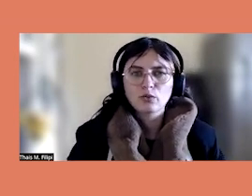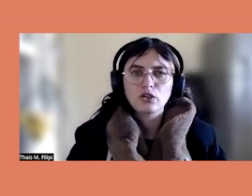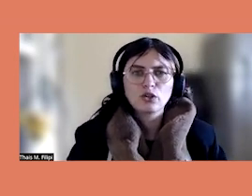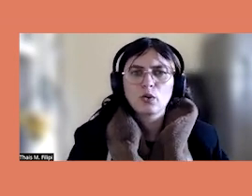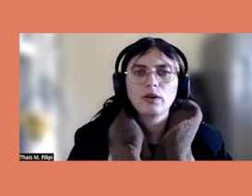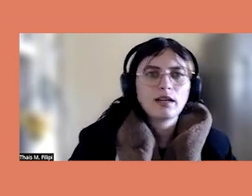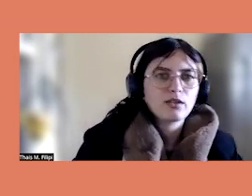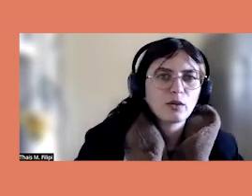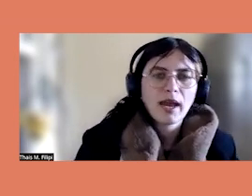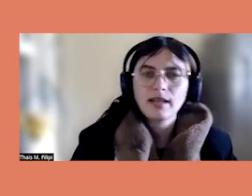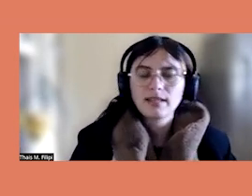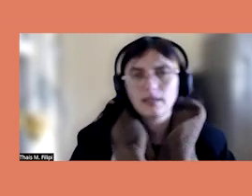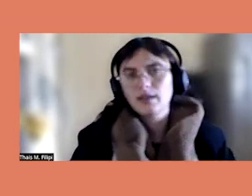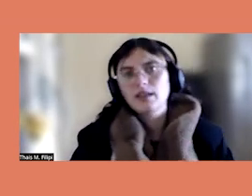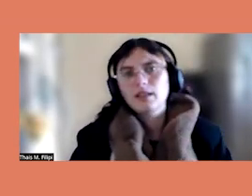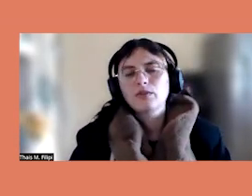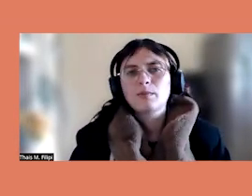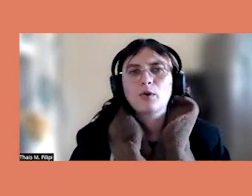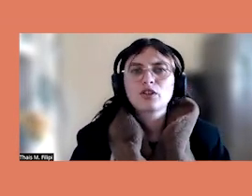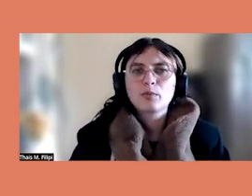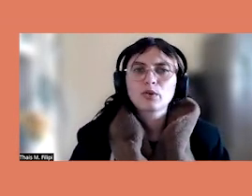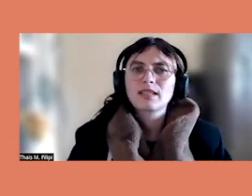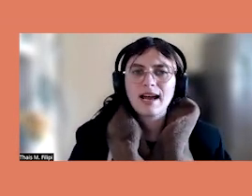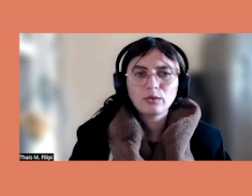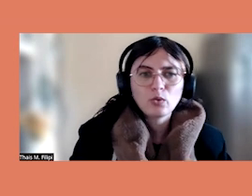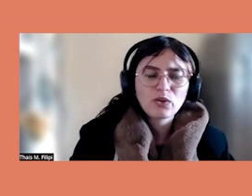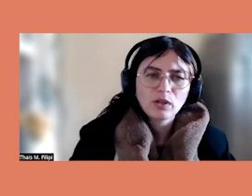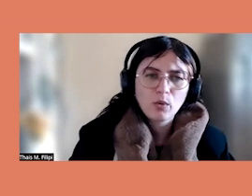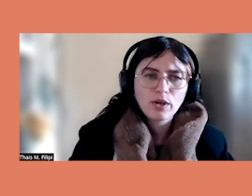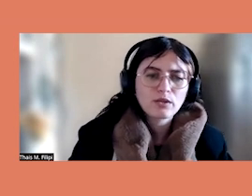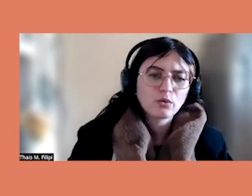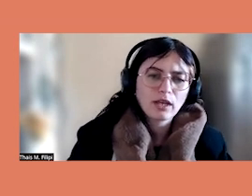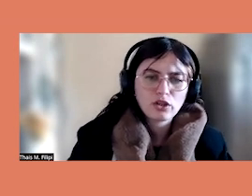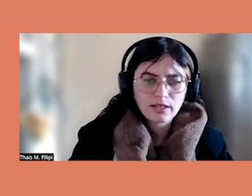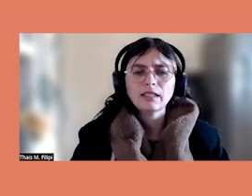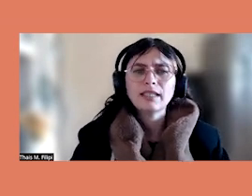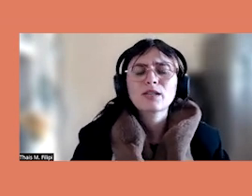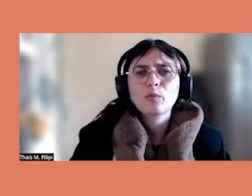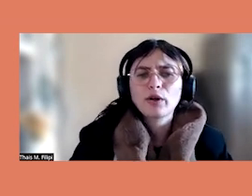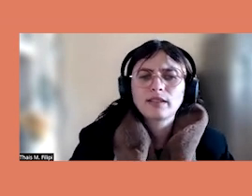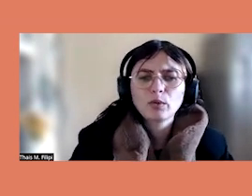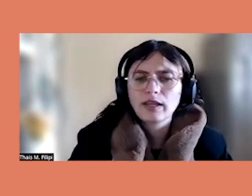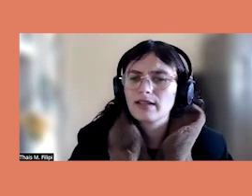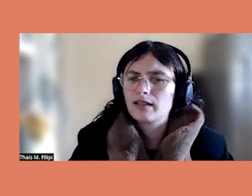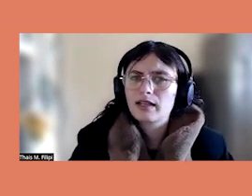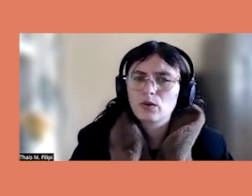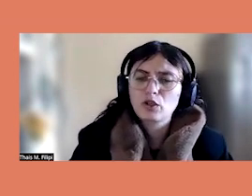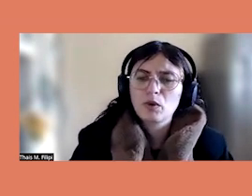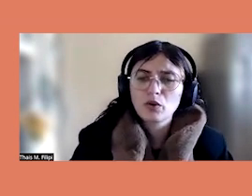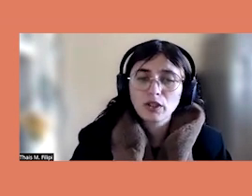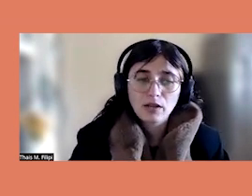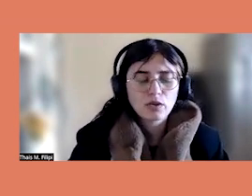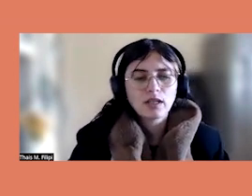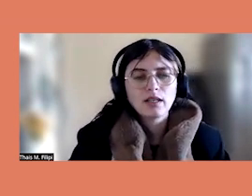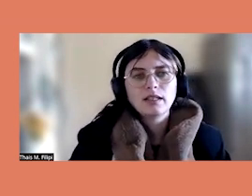a ajuda de drones, GPS, e você pode processar tudo isso depois no QGIS. E ele suporta plugins e integrações de